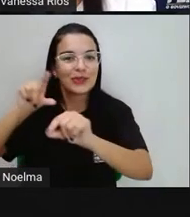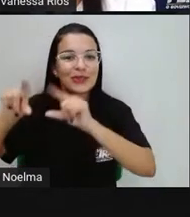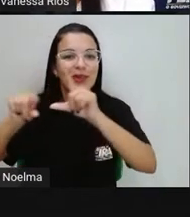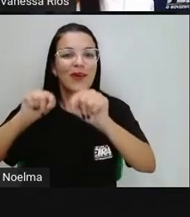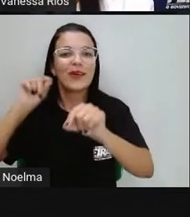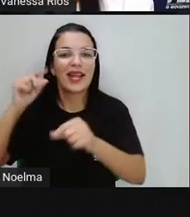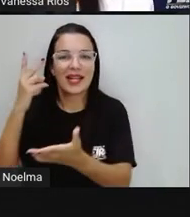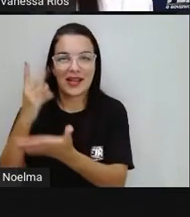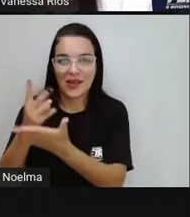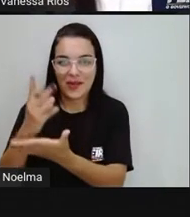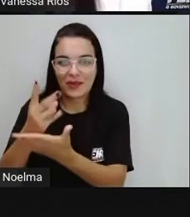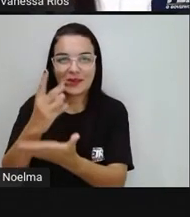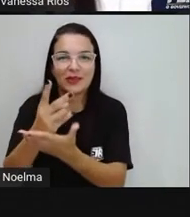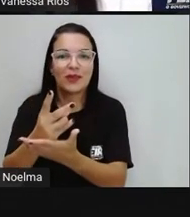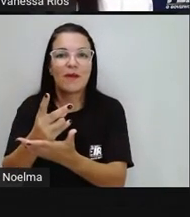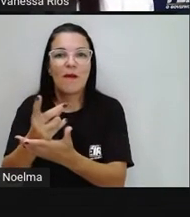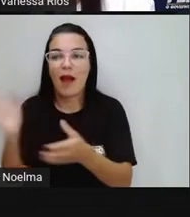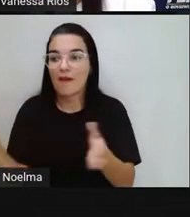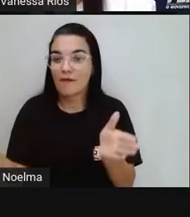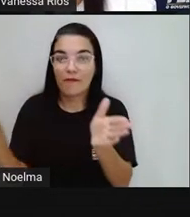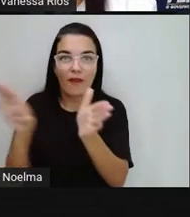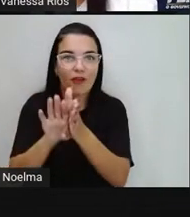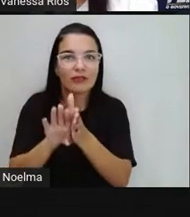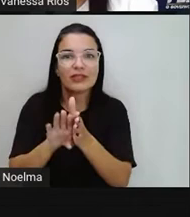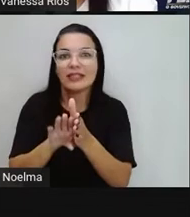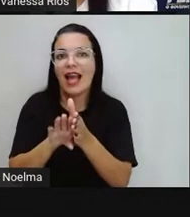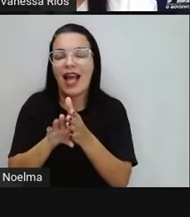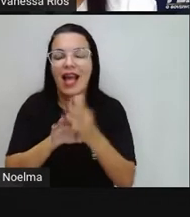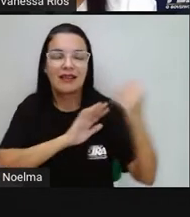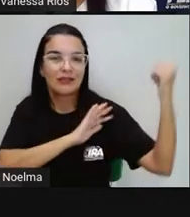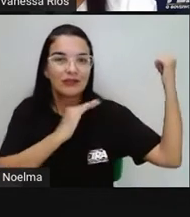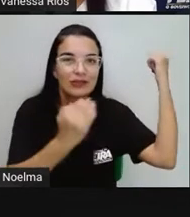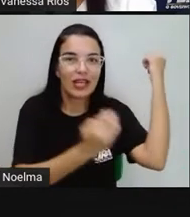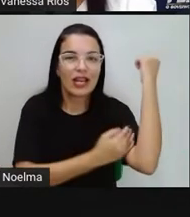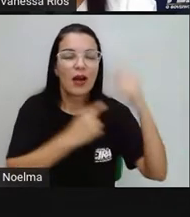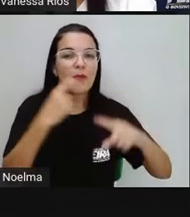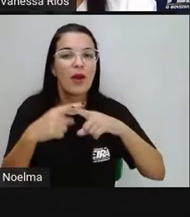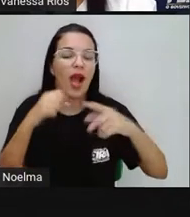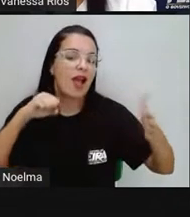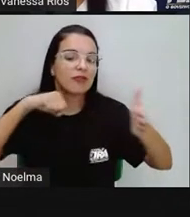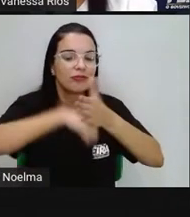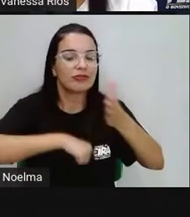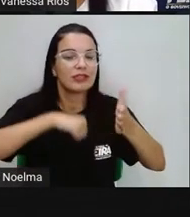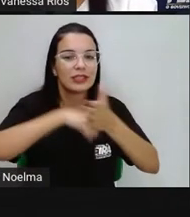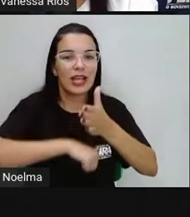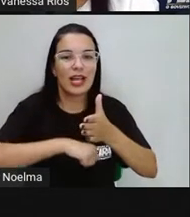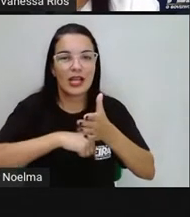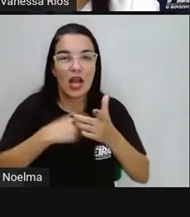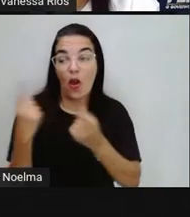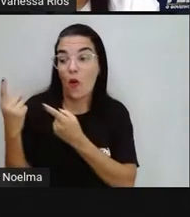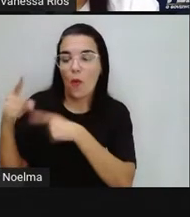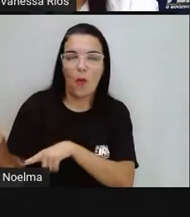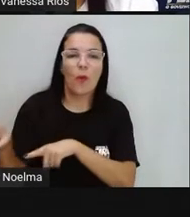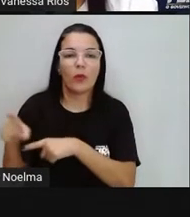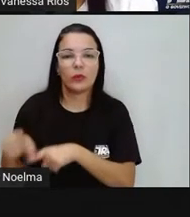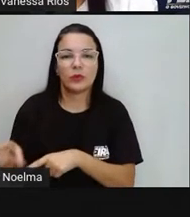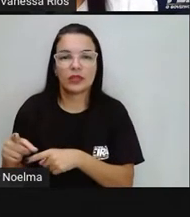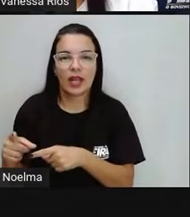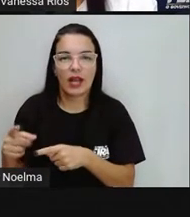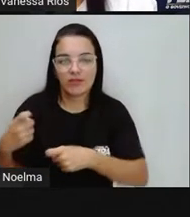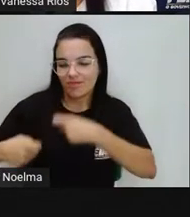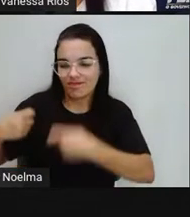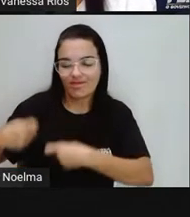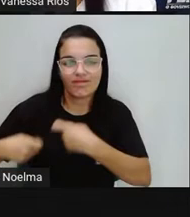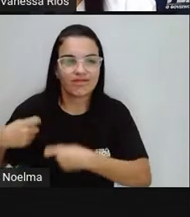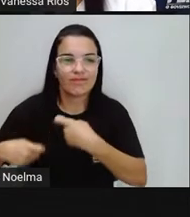dar partida ao plano de trazer os heróis de volta, lutando como contra o crime. Com isso,